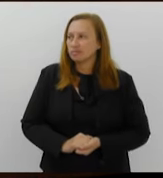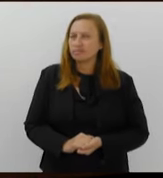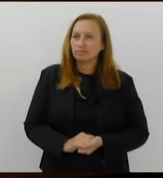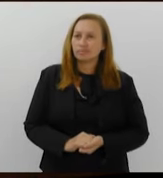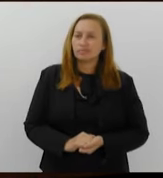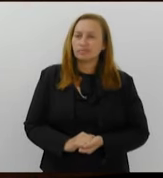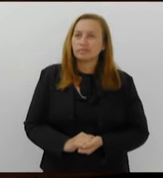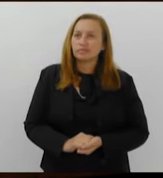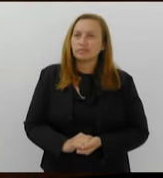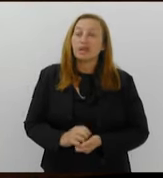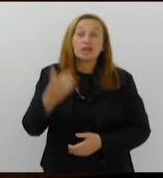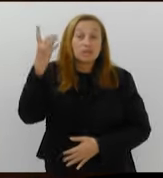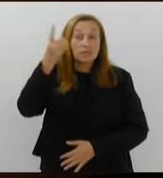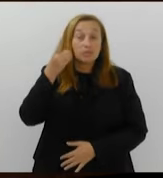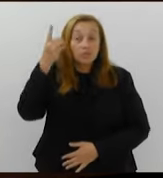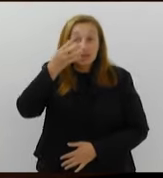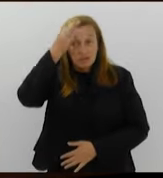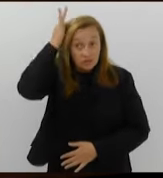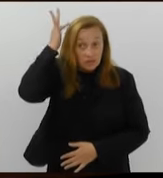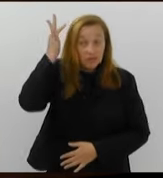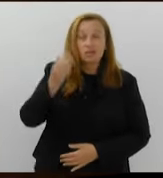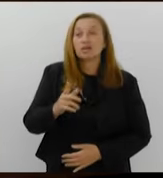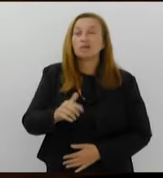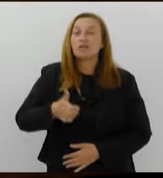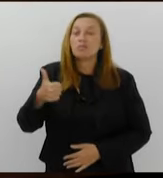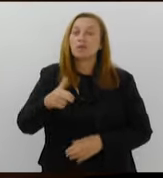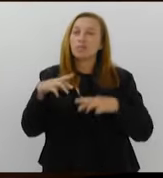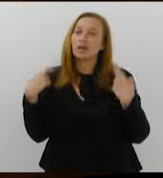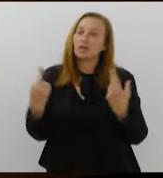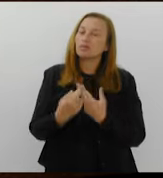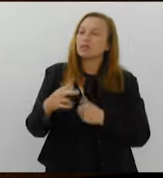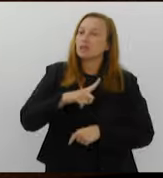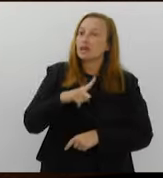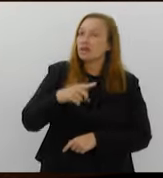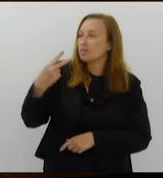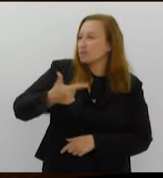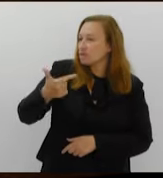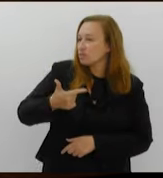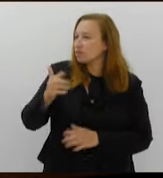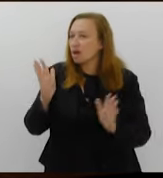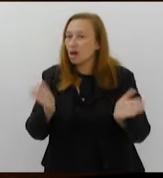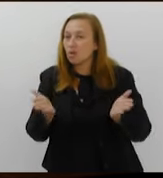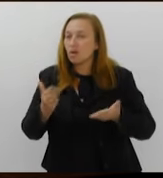o deputado Fred, a primeira reunião, teremos a segunda agora,